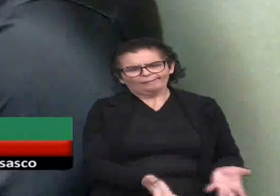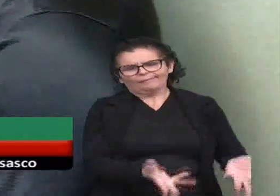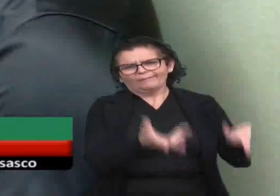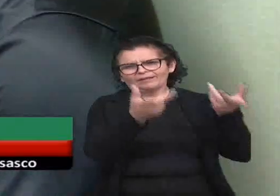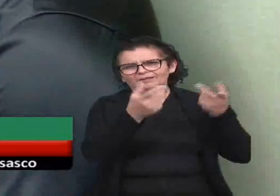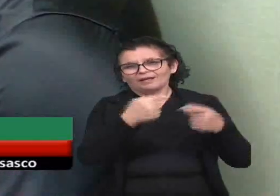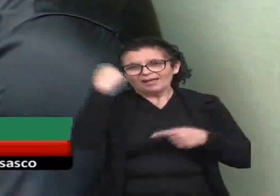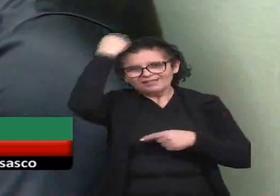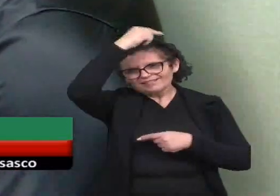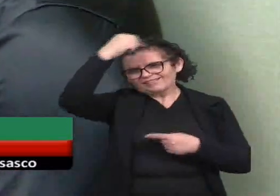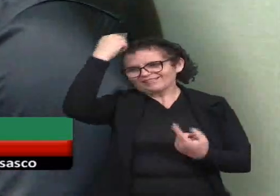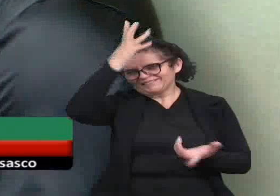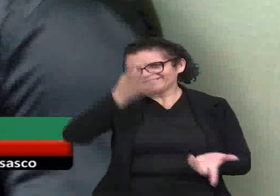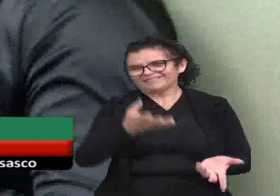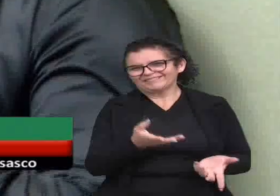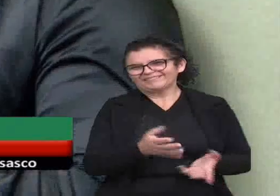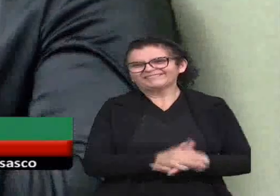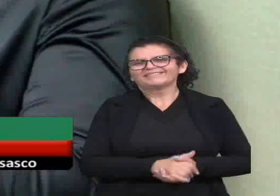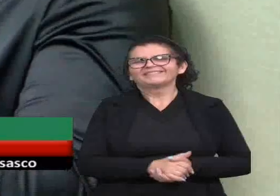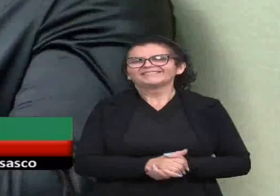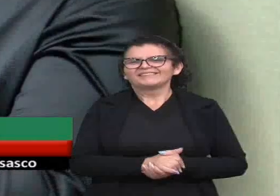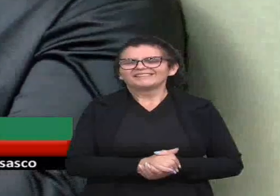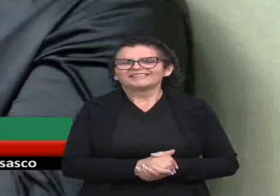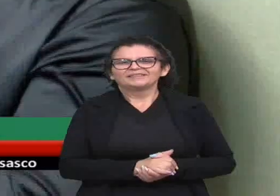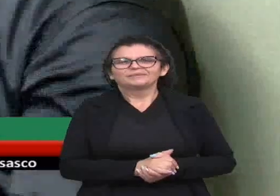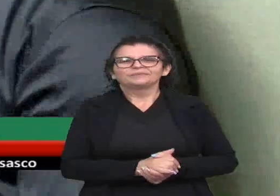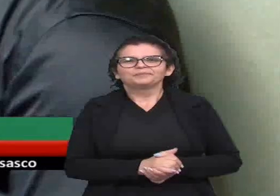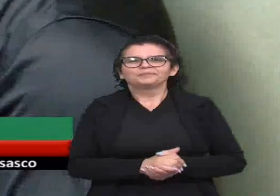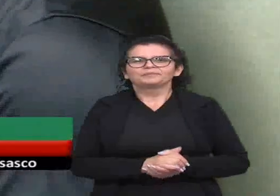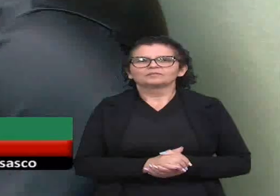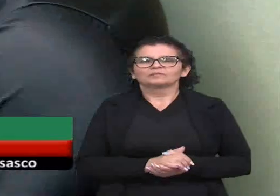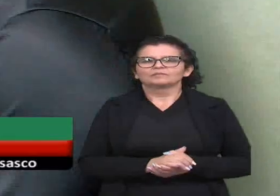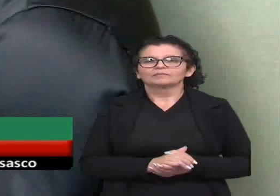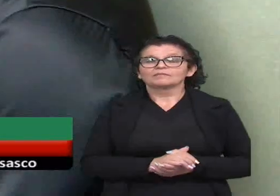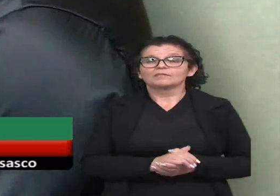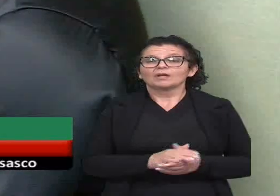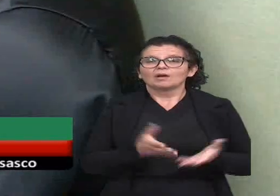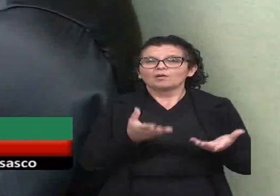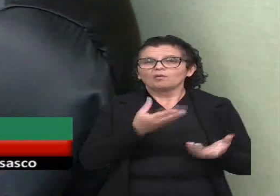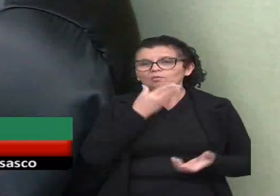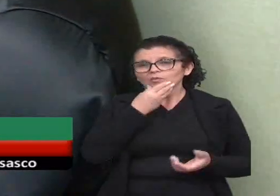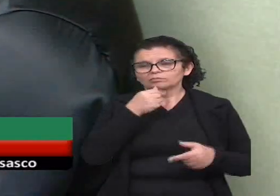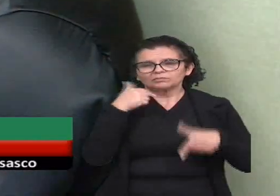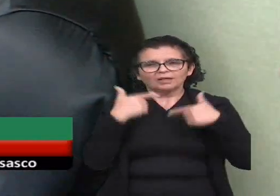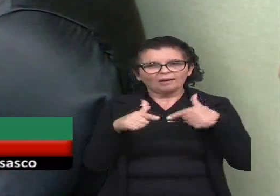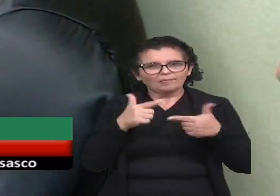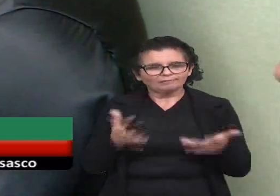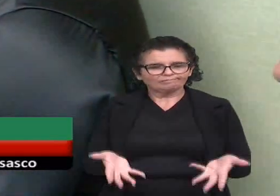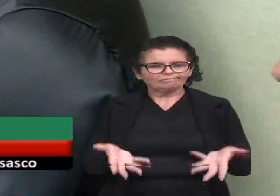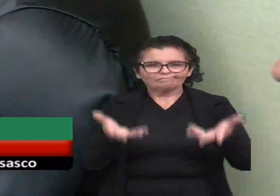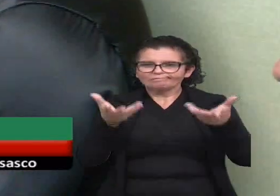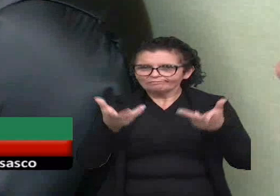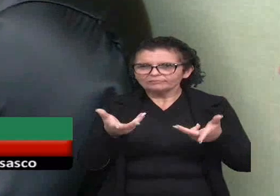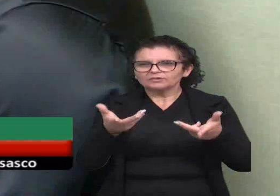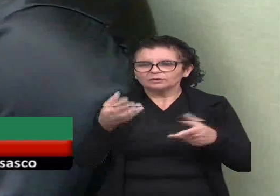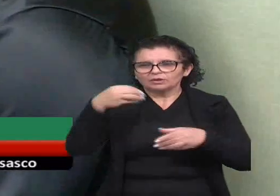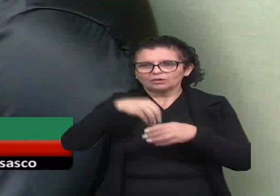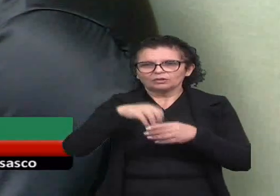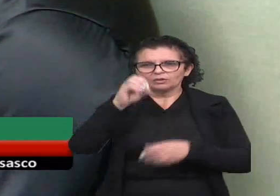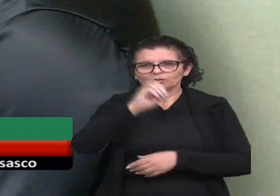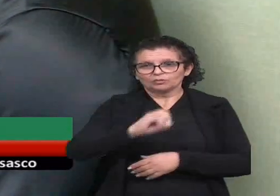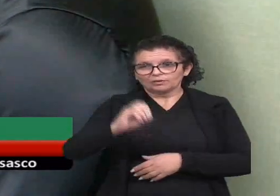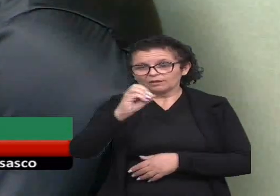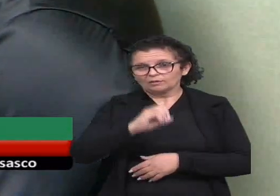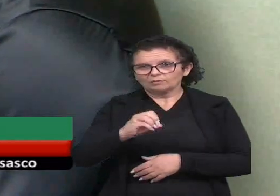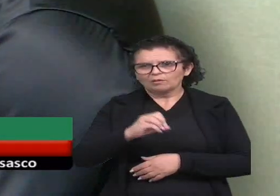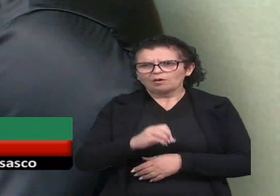é santo demais. Esse homem, né? Maravilhoso. O Levi é um cara que faz um trabalho gigantesco, né? Aqui na nossa